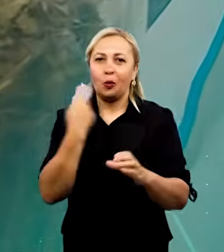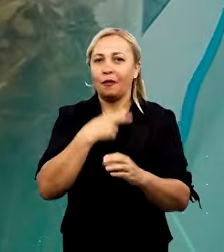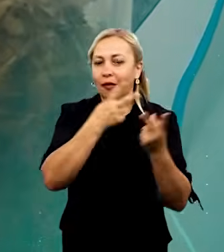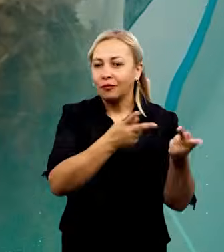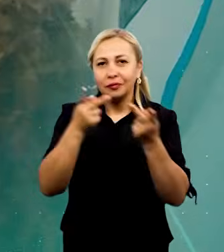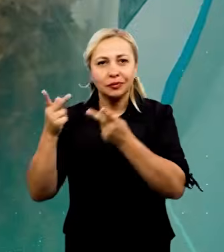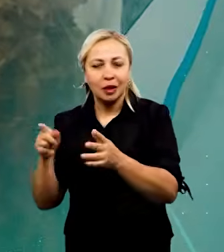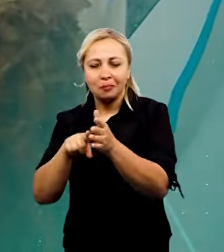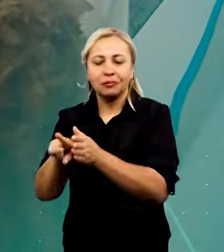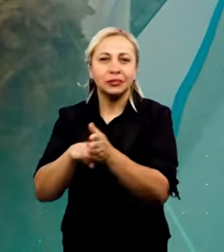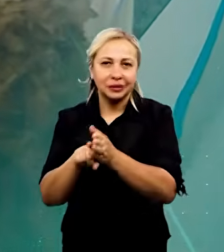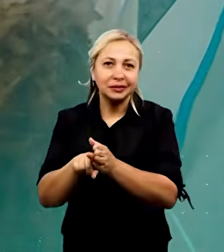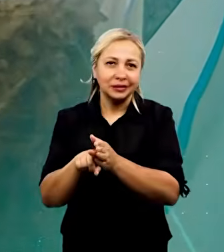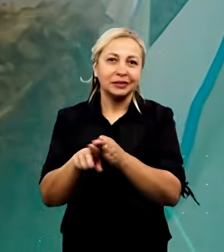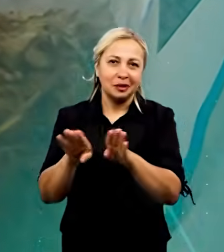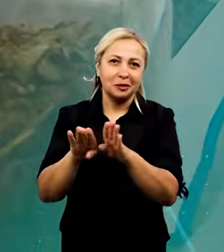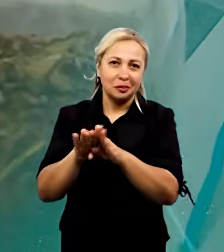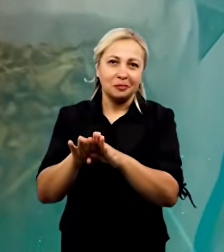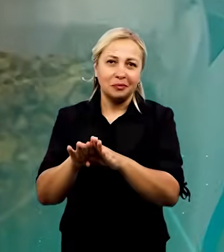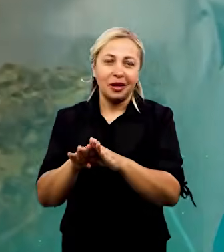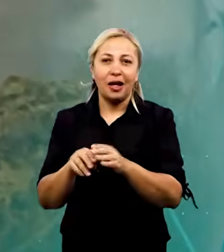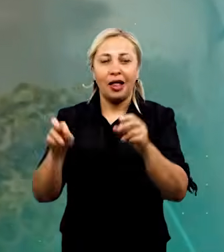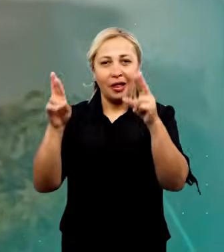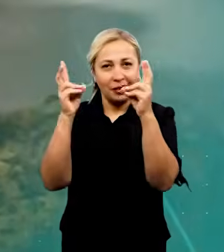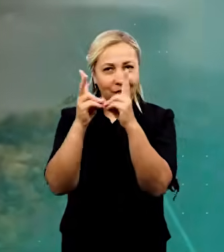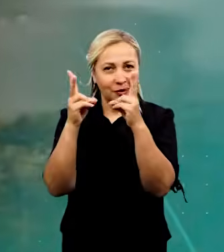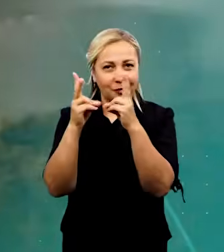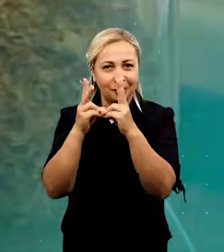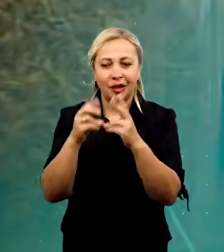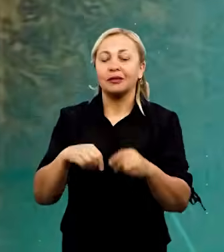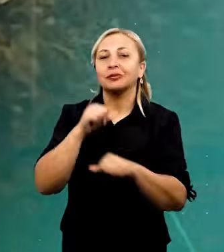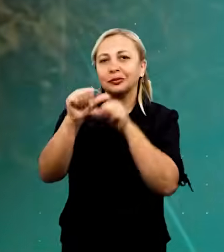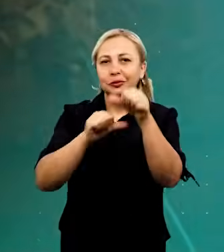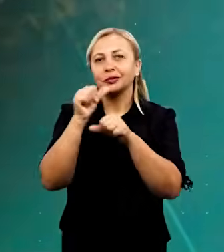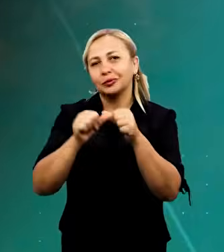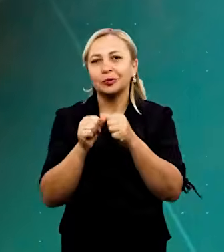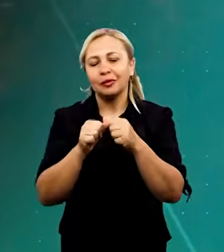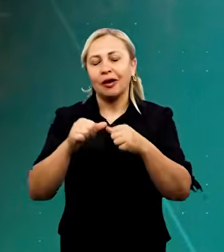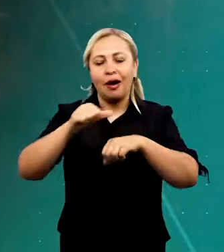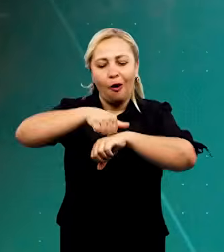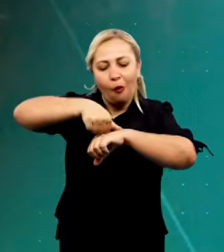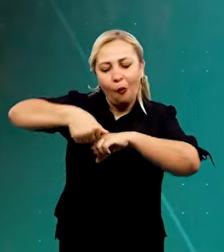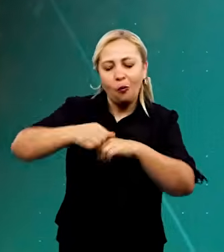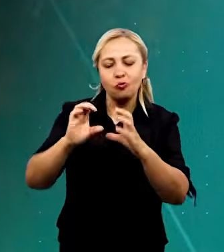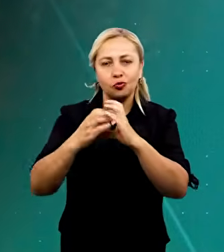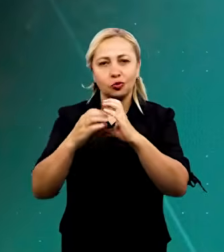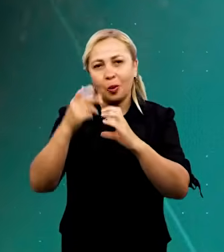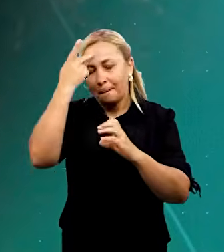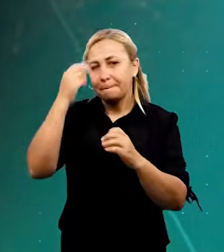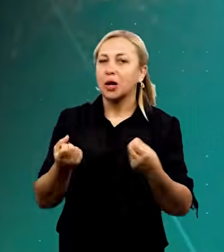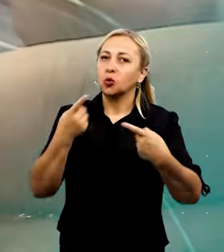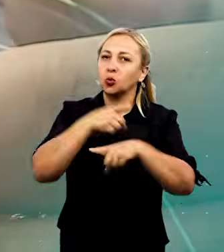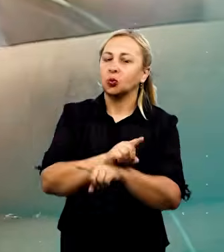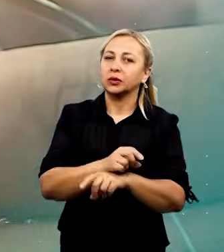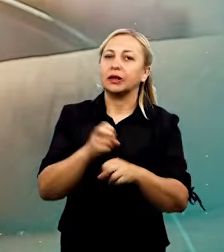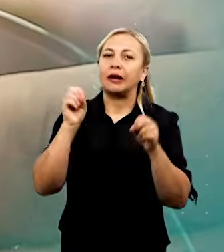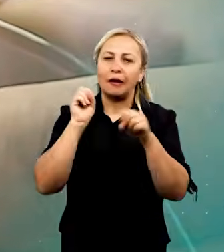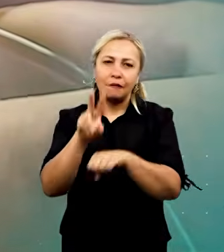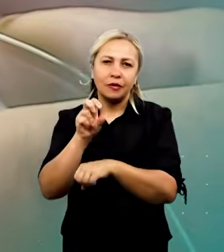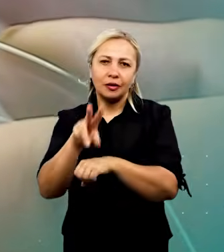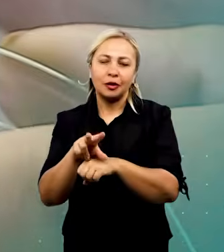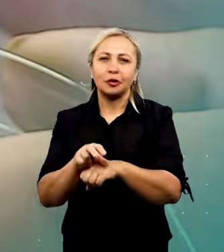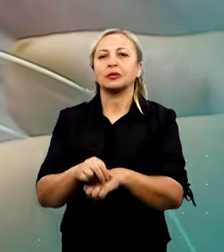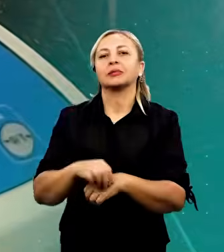vamos revisitar uma pesquisa da Universidade Federal do Rio Grande do Norte, que desenvolveu um gel para o tratamento de envenenamentos por